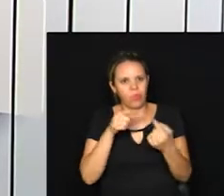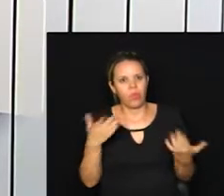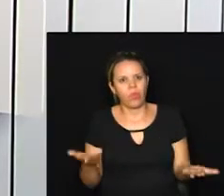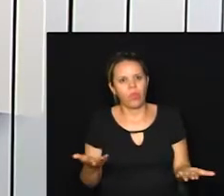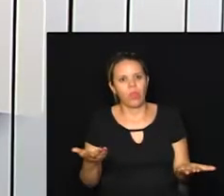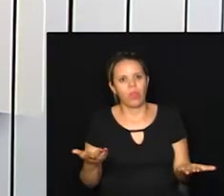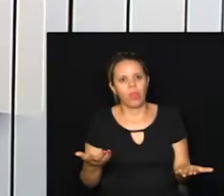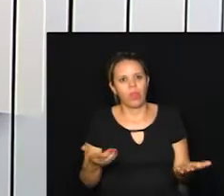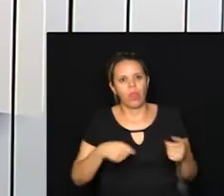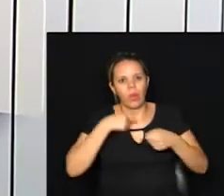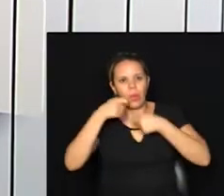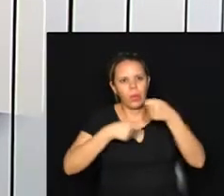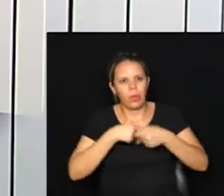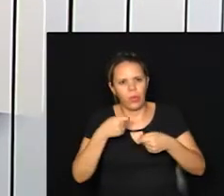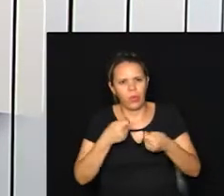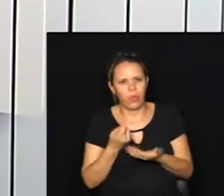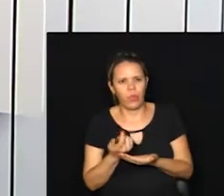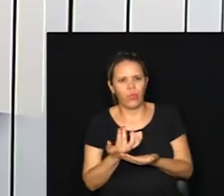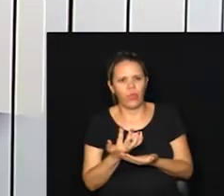qual que era o alimento frito?